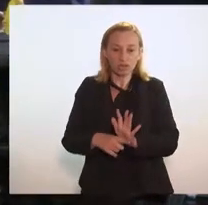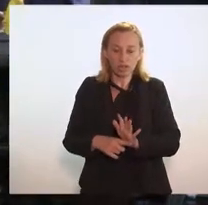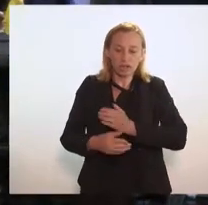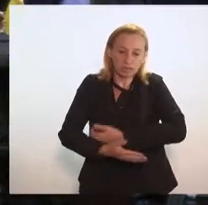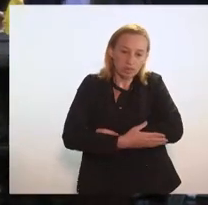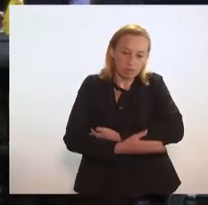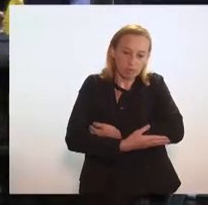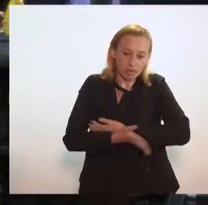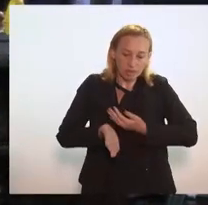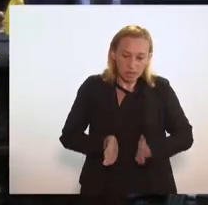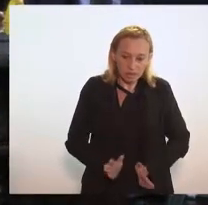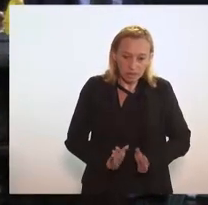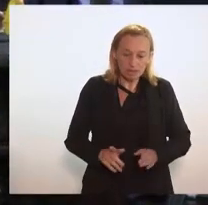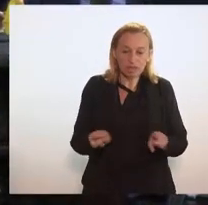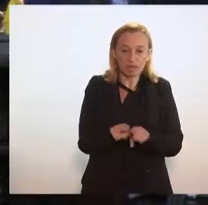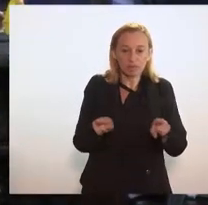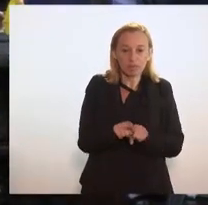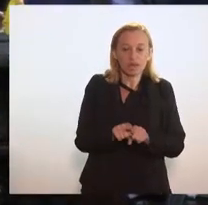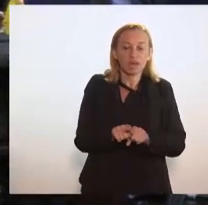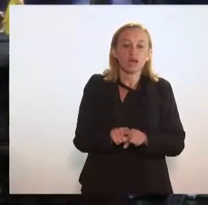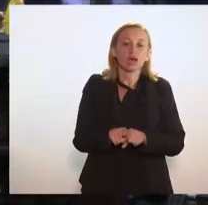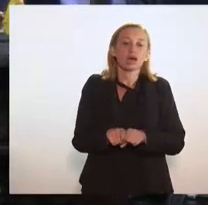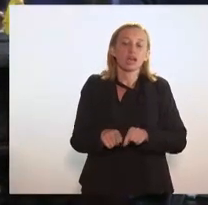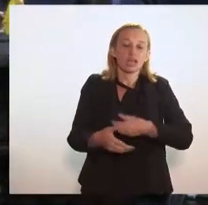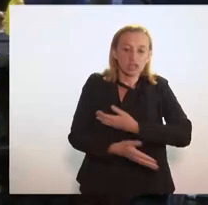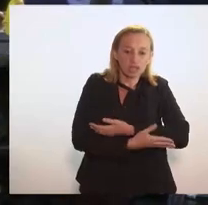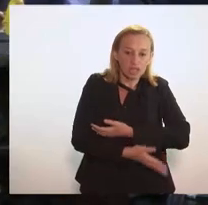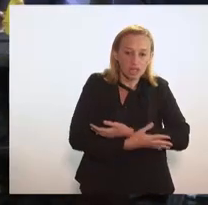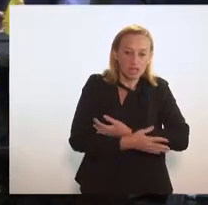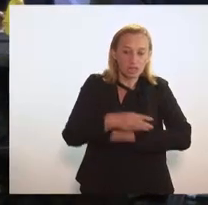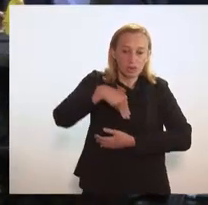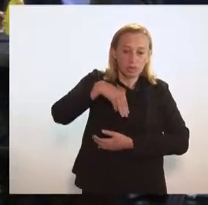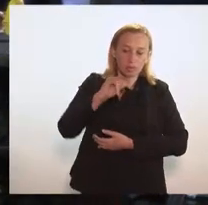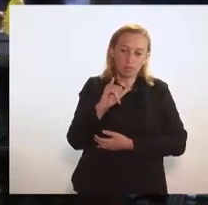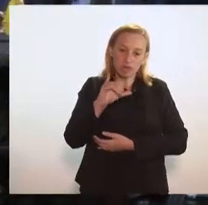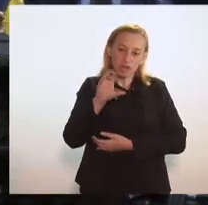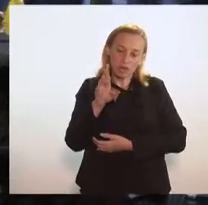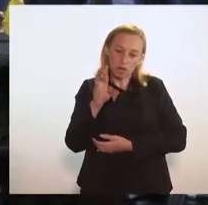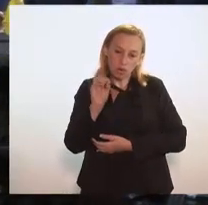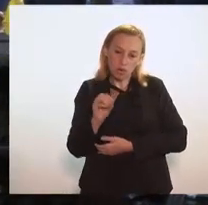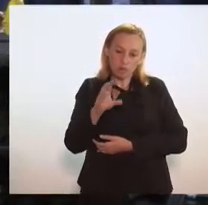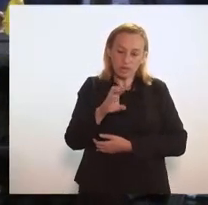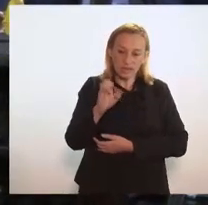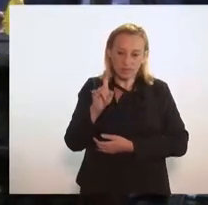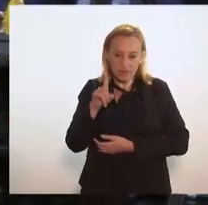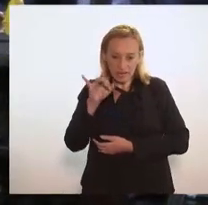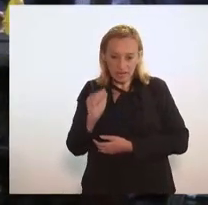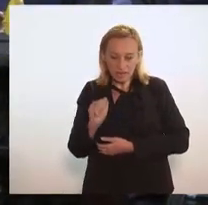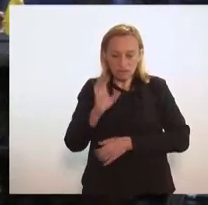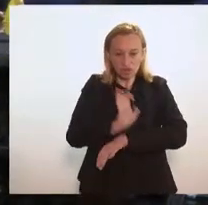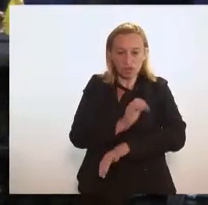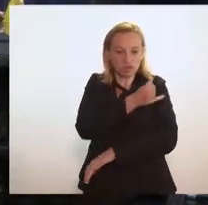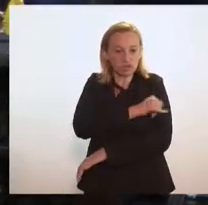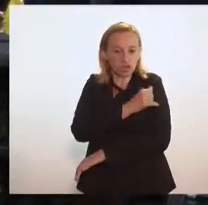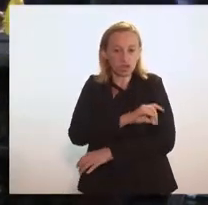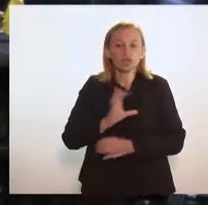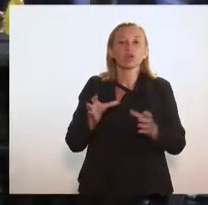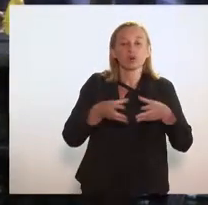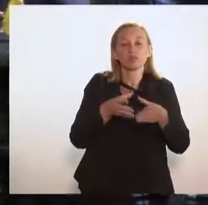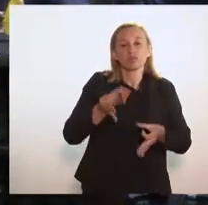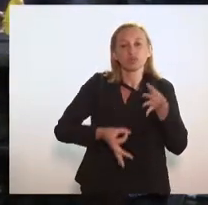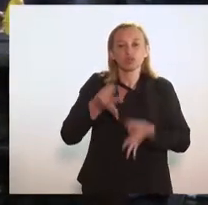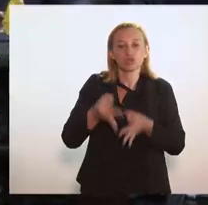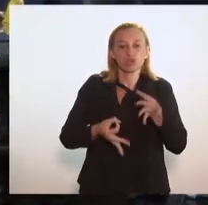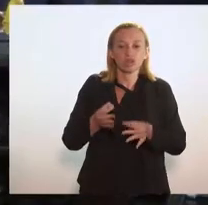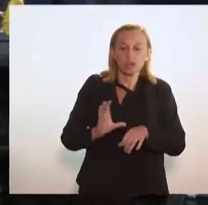e as Crianças portadoras de microcefalia no estado do Rio de Janeiro o parecer da comissão de